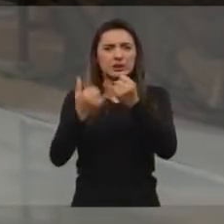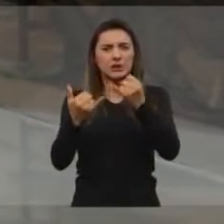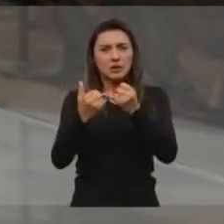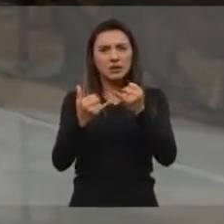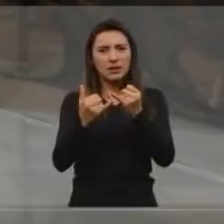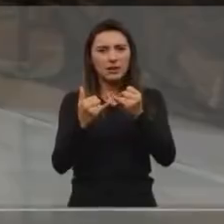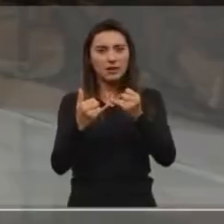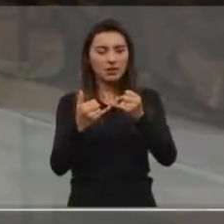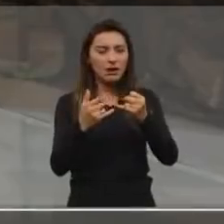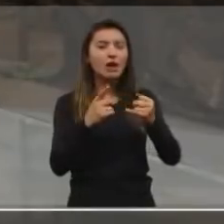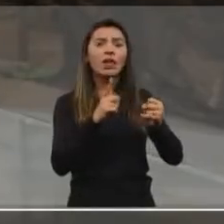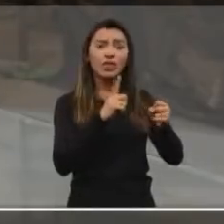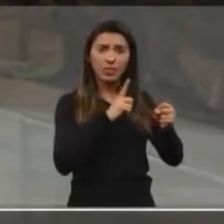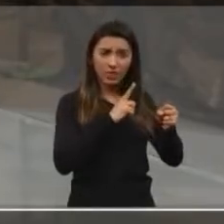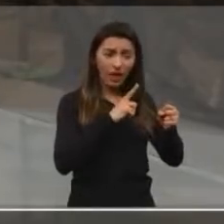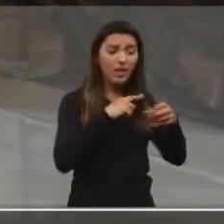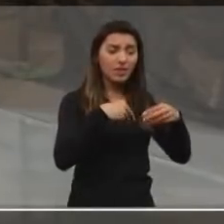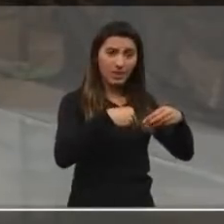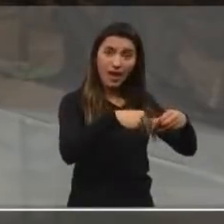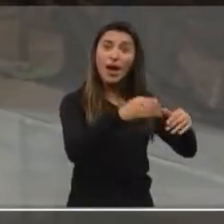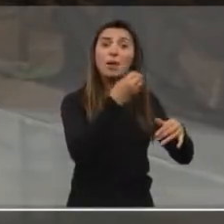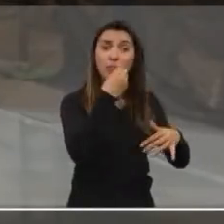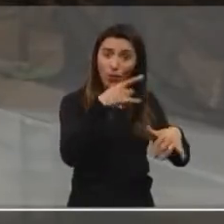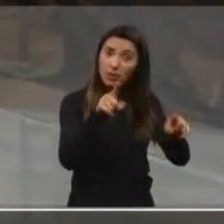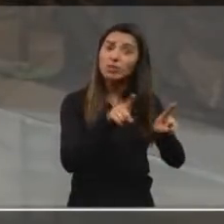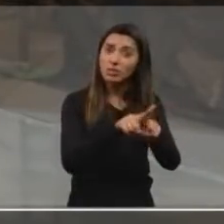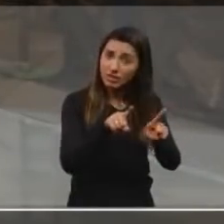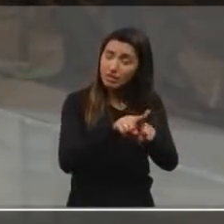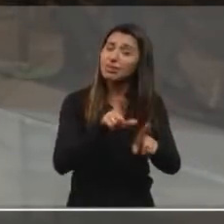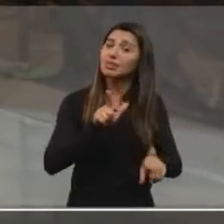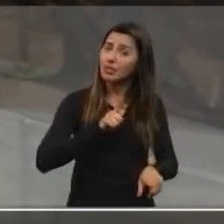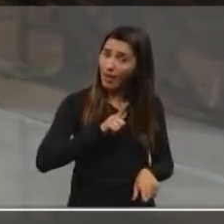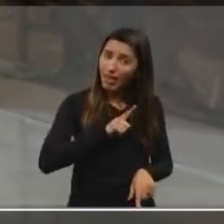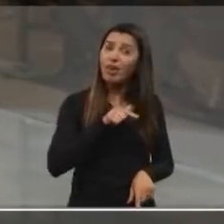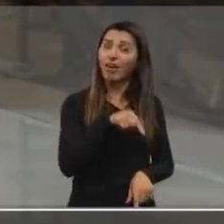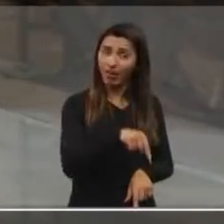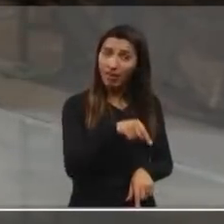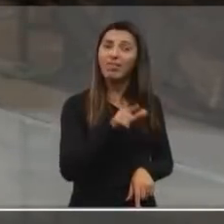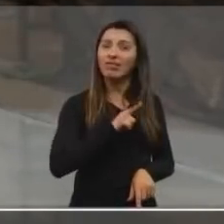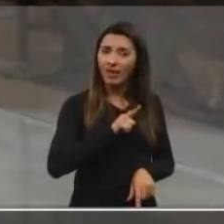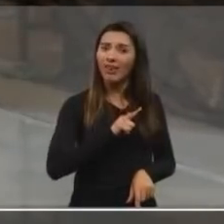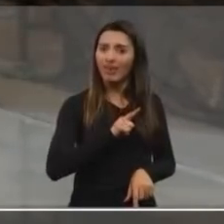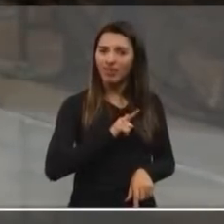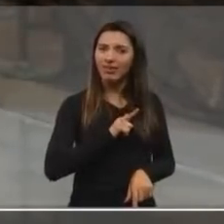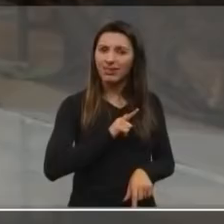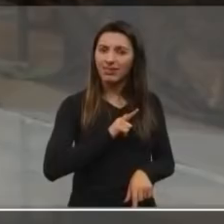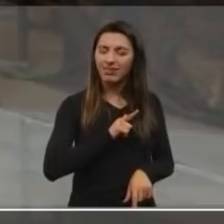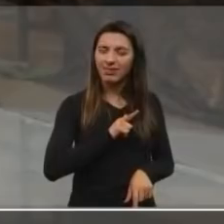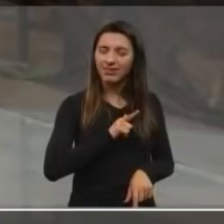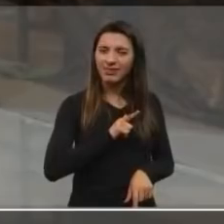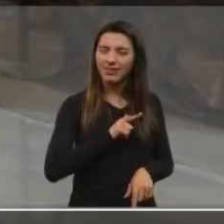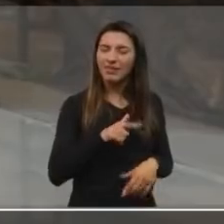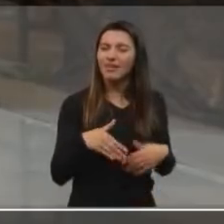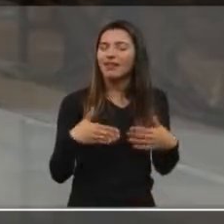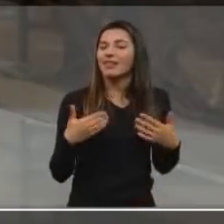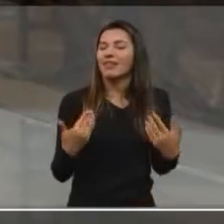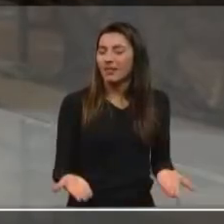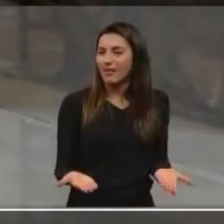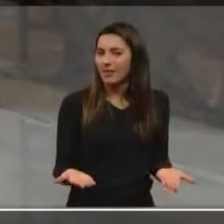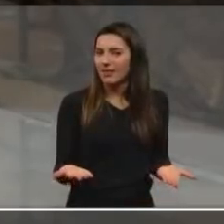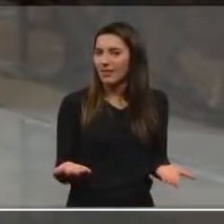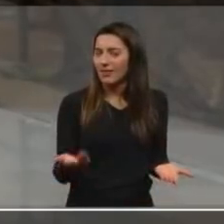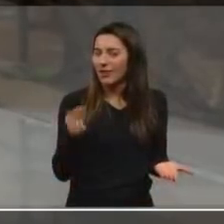a terreno bom e a tv no fértil e a pergunta é